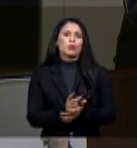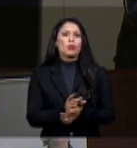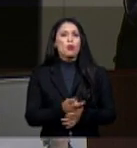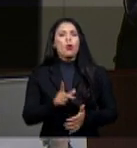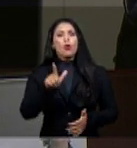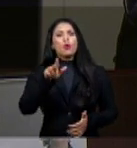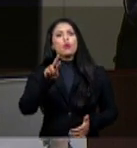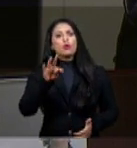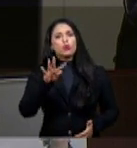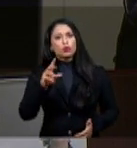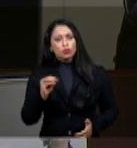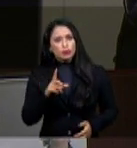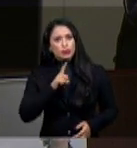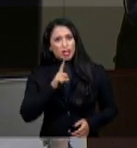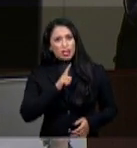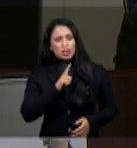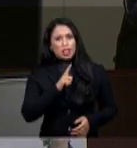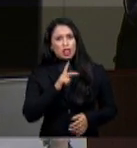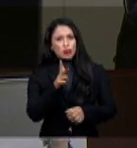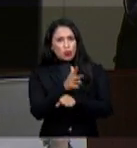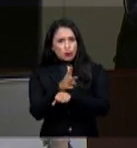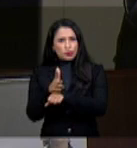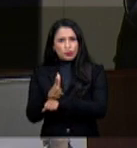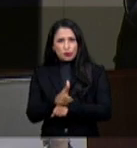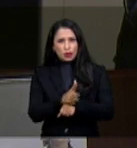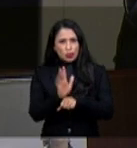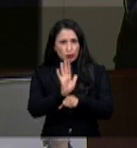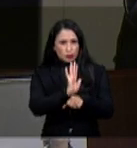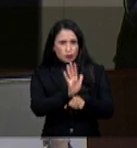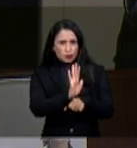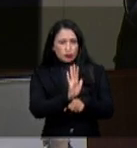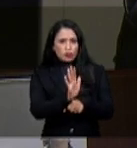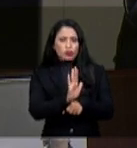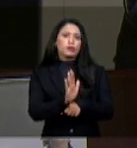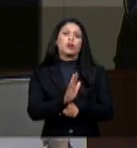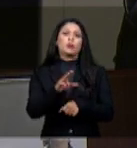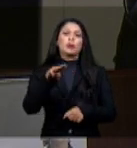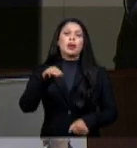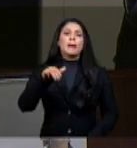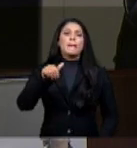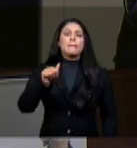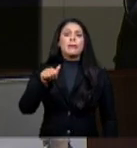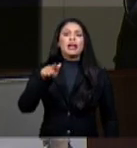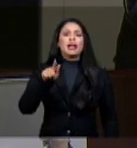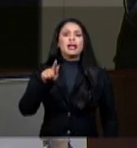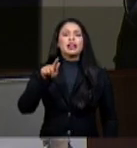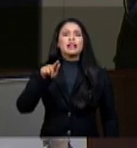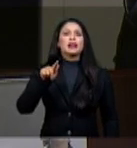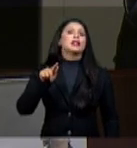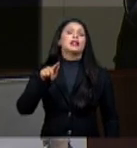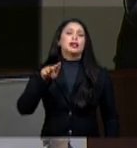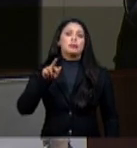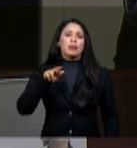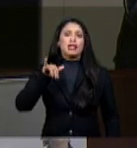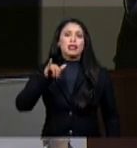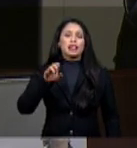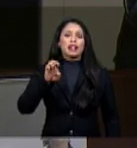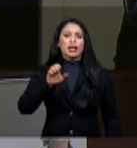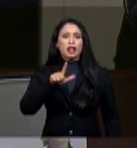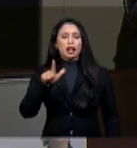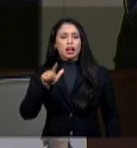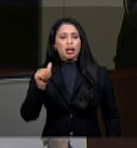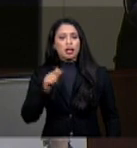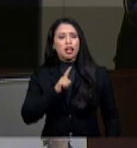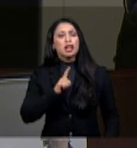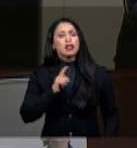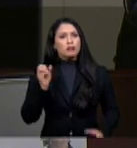Marighella, dirigido por Wagner Moura, que sofreu tantas retaliações e tentativas de boicote, conseguiu ser lançado e vem sendo prestigiado